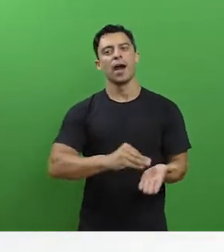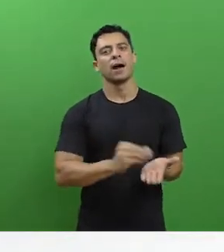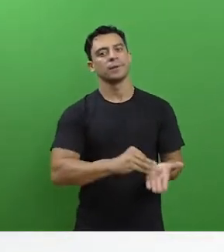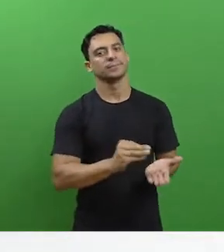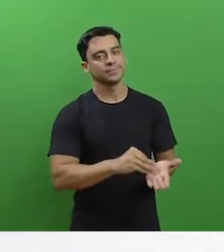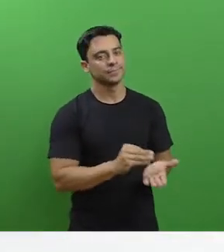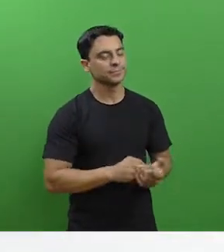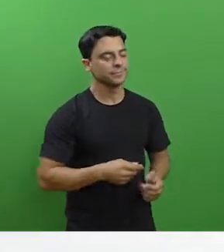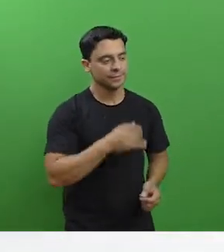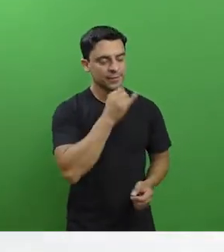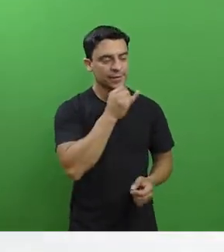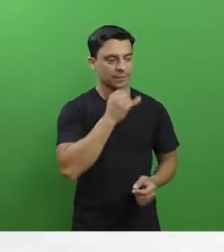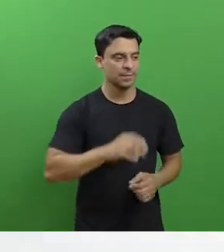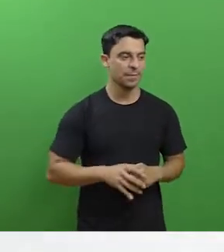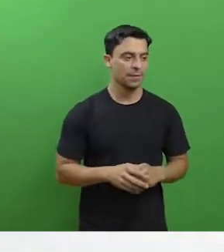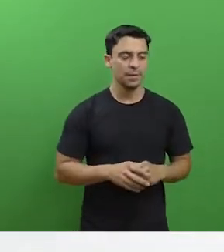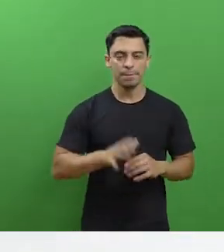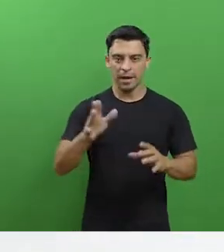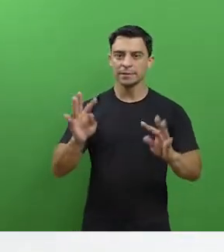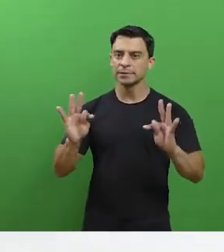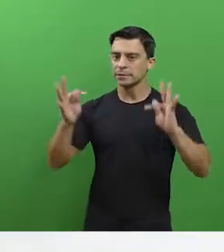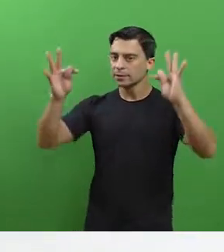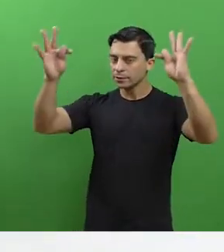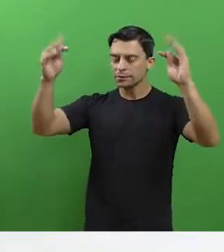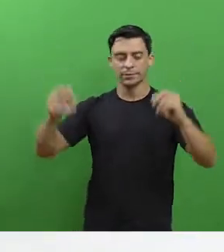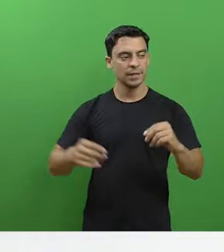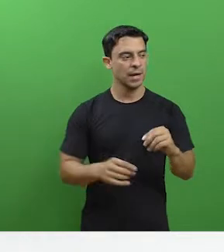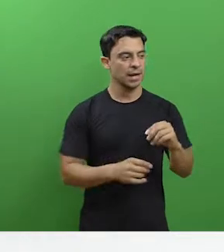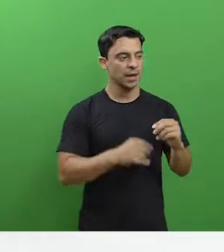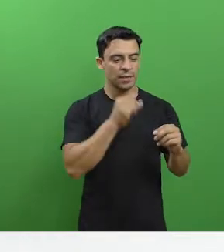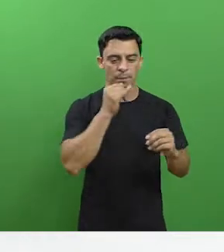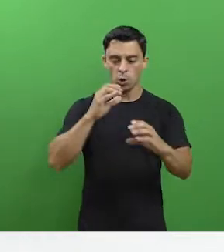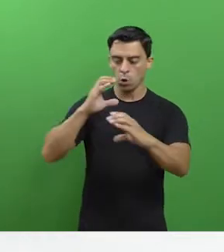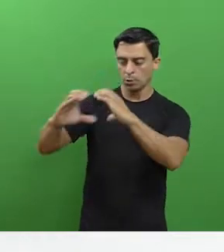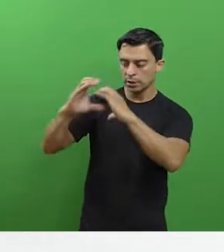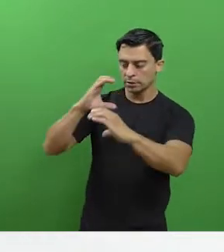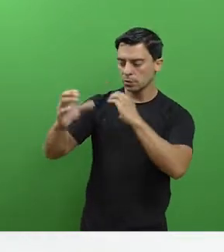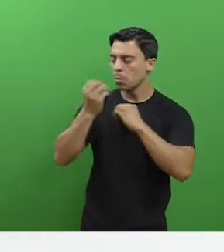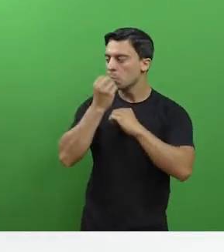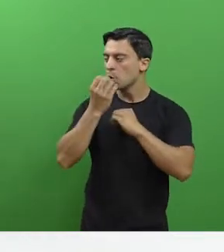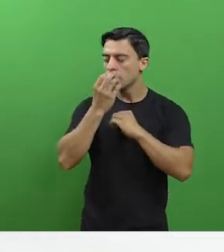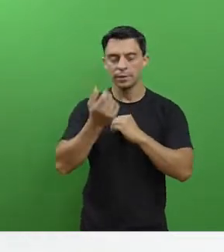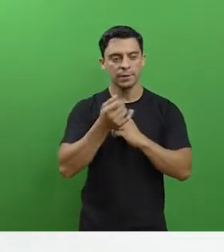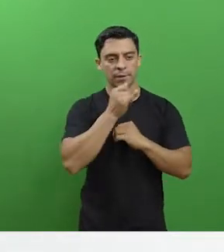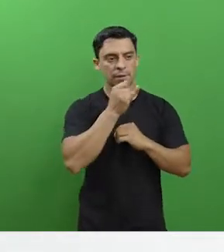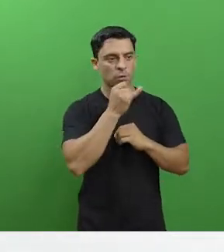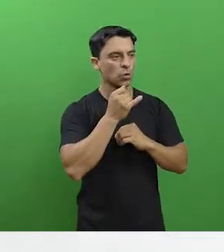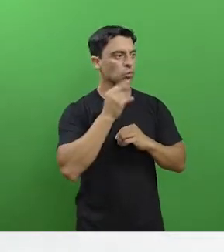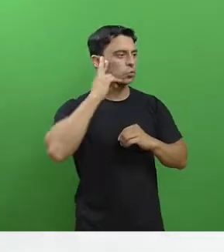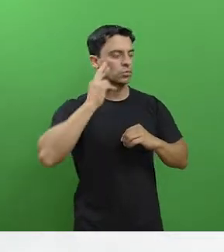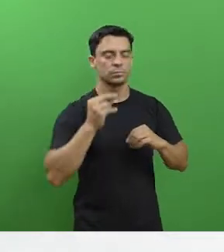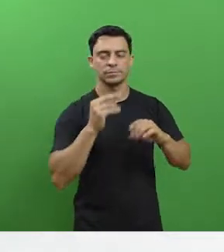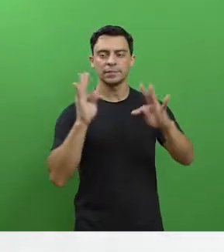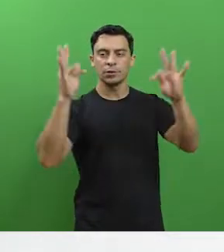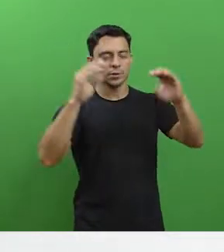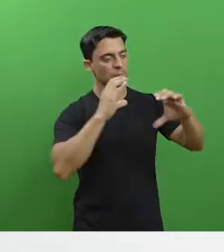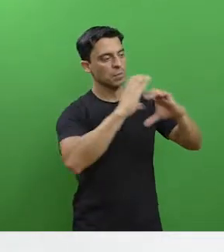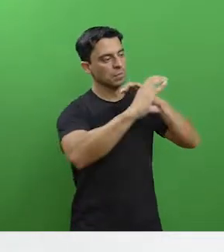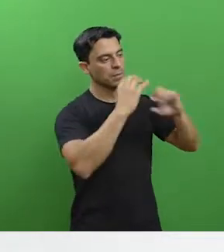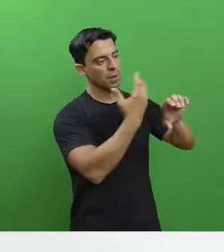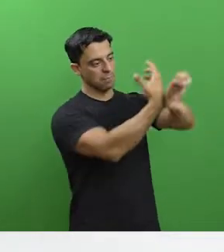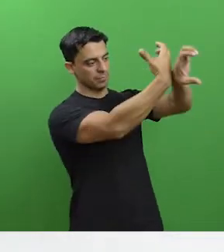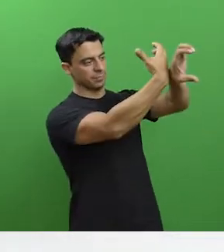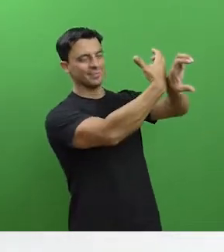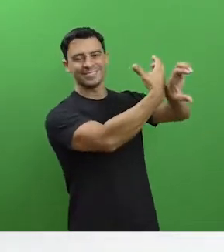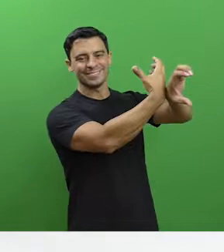isso. Mas nesse sentido, a tecnologia ajudou na comunicação, sim. Comunicação muito bom, porque ele consegue se comunicar por meio das câmeras, né,